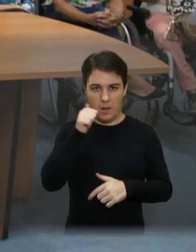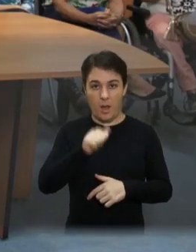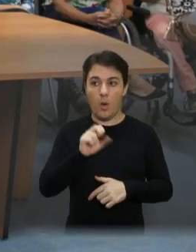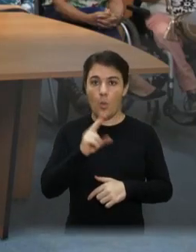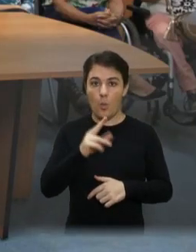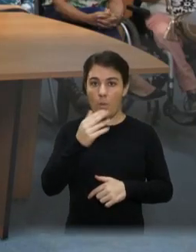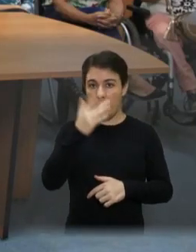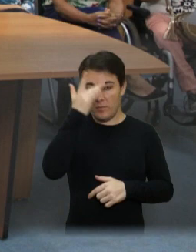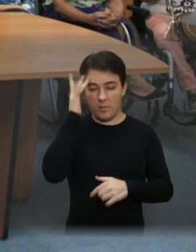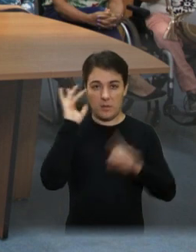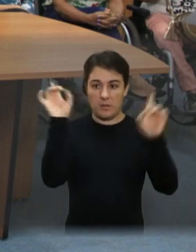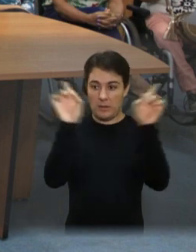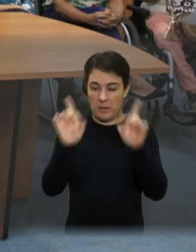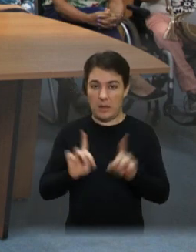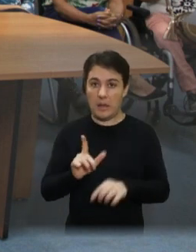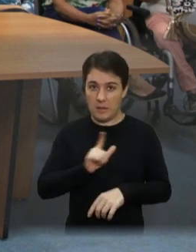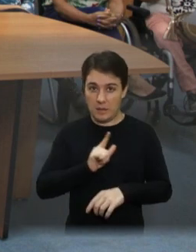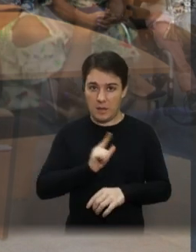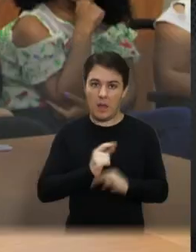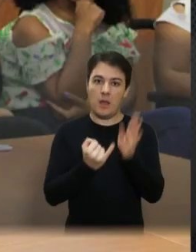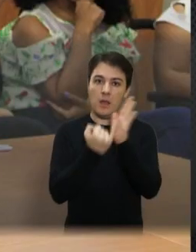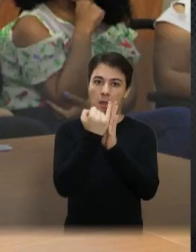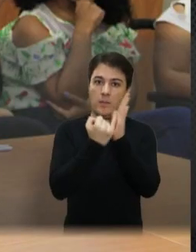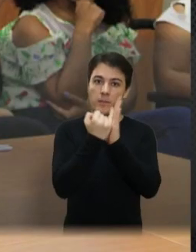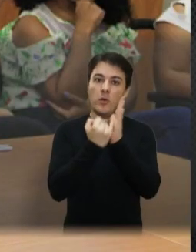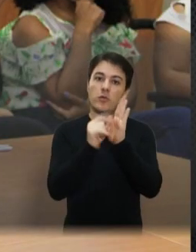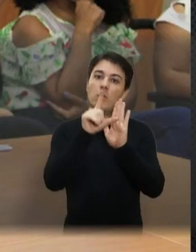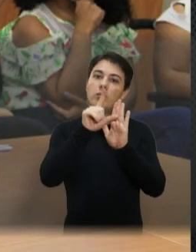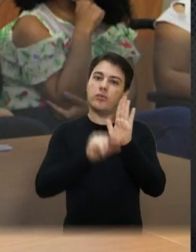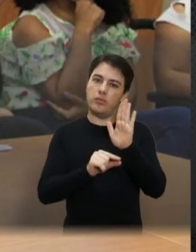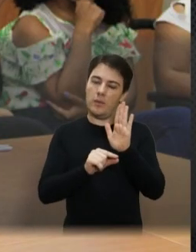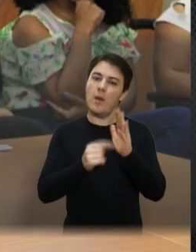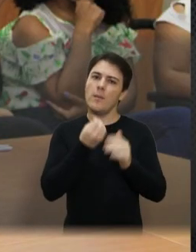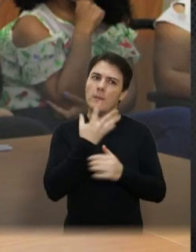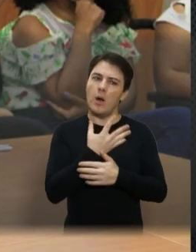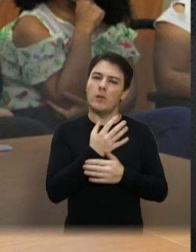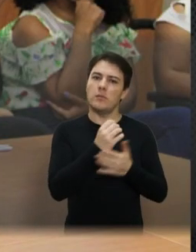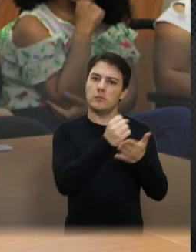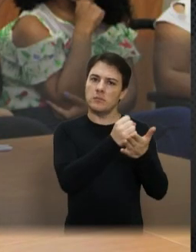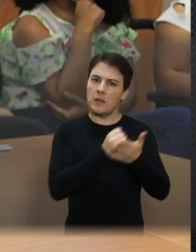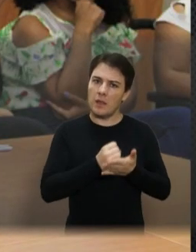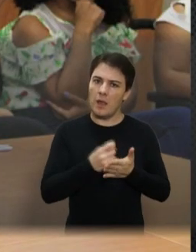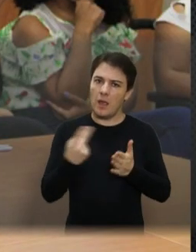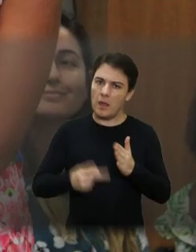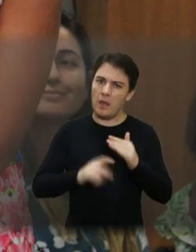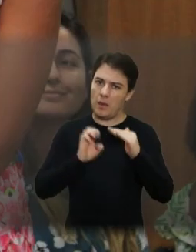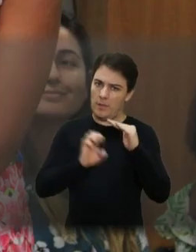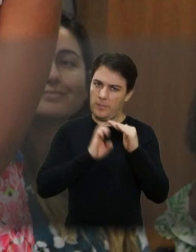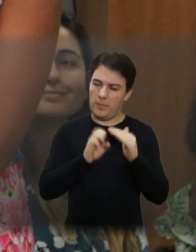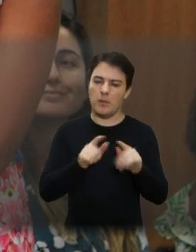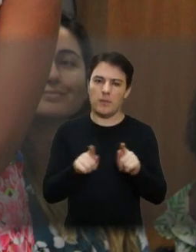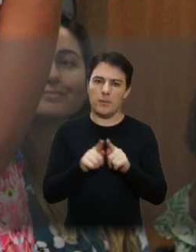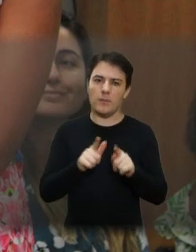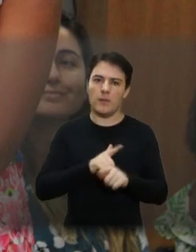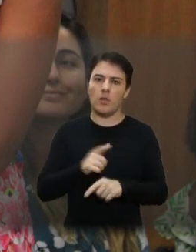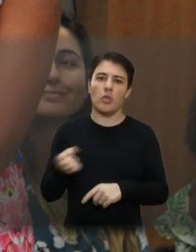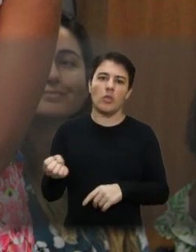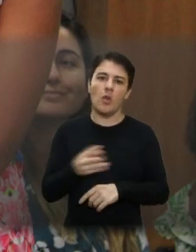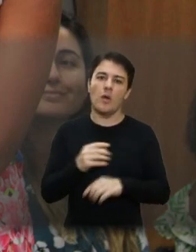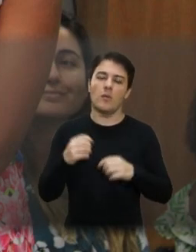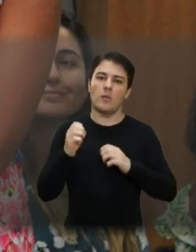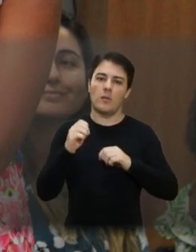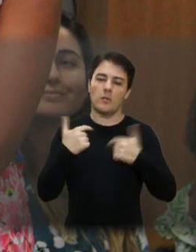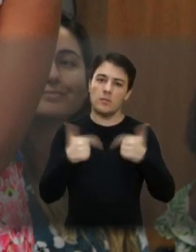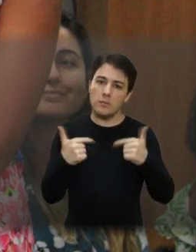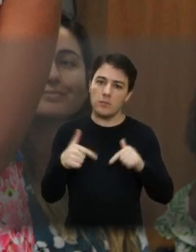deficiência servir nós temos uma série de isenções isso é bom para trazer empresas para o município e para gerar mais postos de empregos para mulheres e